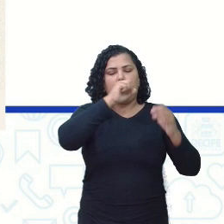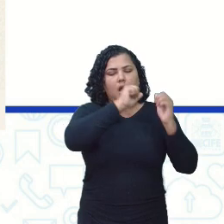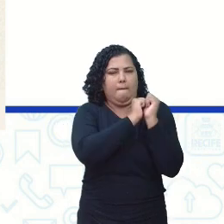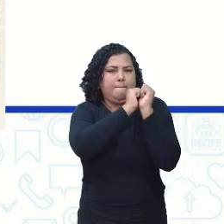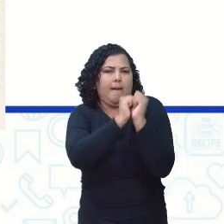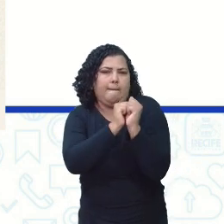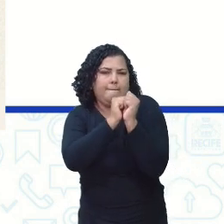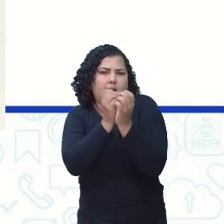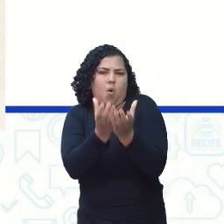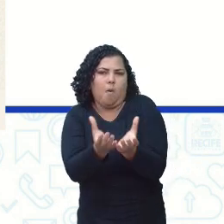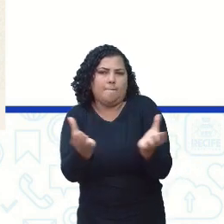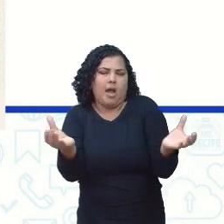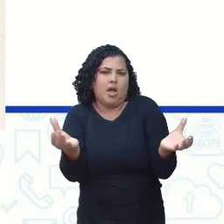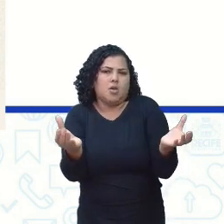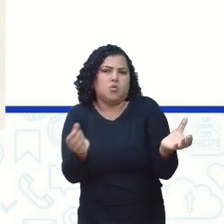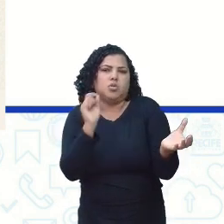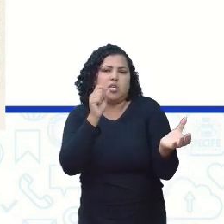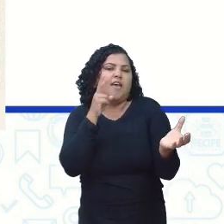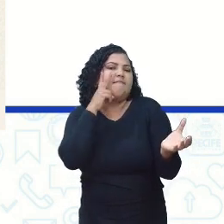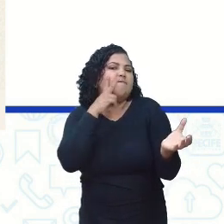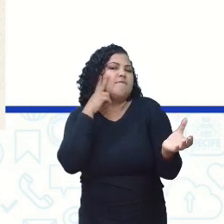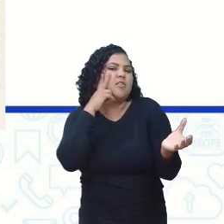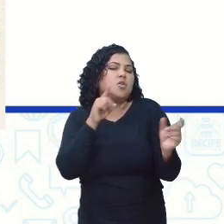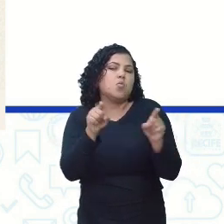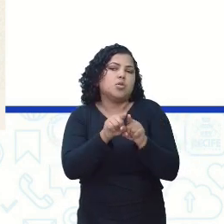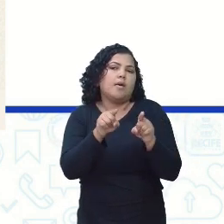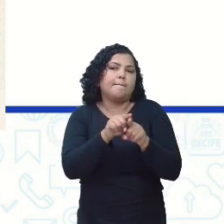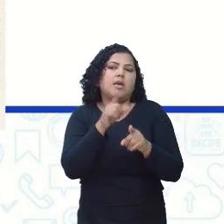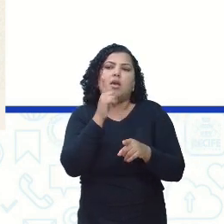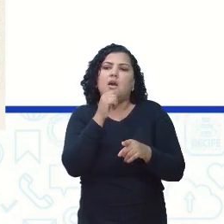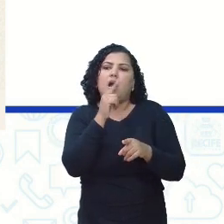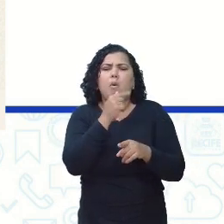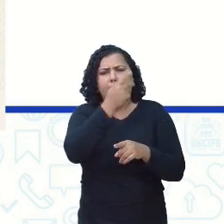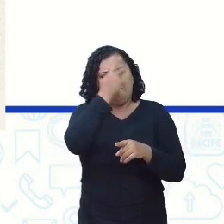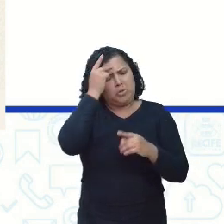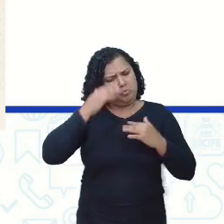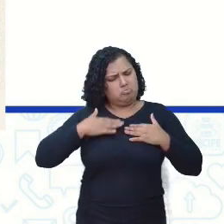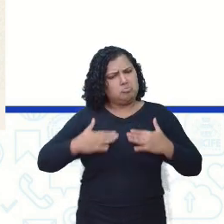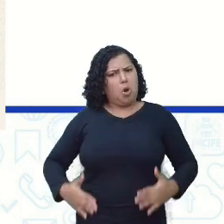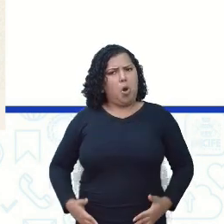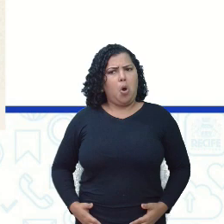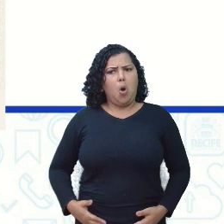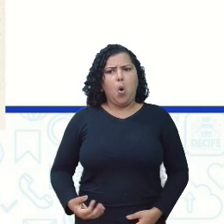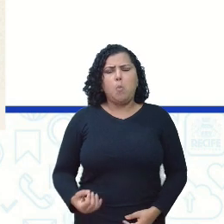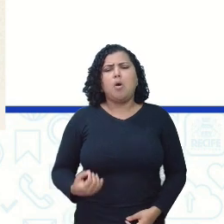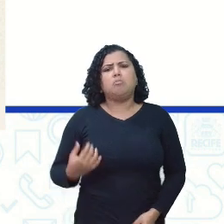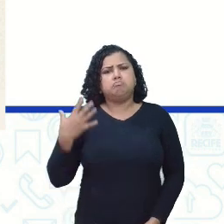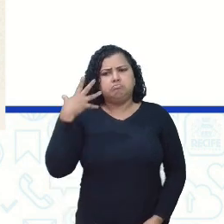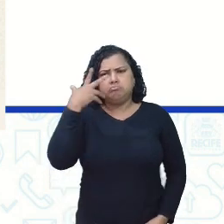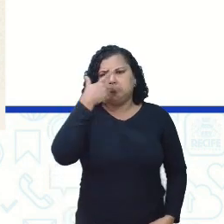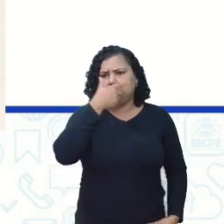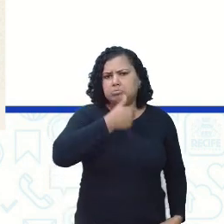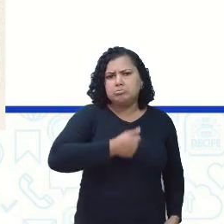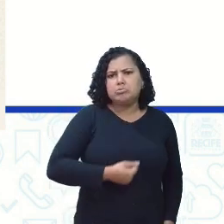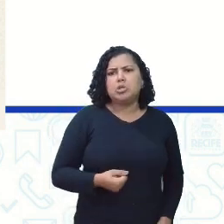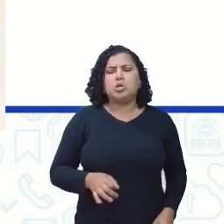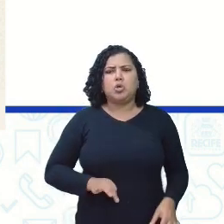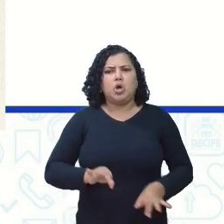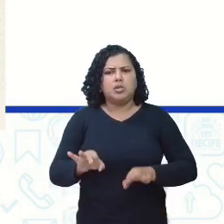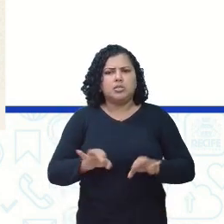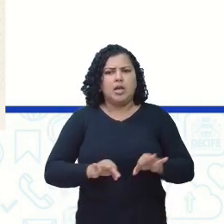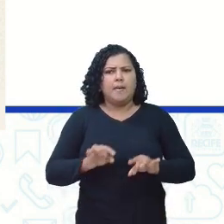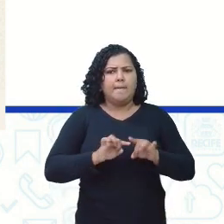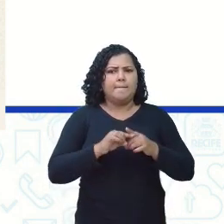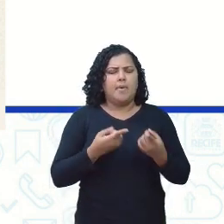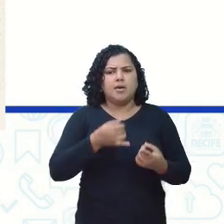muito sincronizada. Vejam que sujeitos ali, inclusive até bem vistos, ornados, né? Eu ia dizer bem vistos, ornados, mas